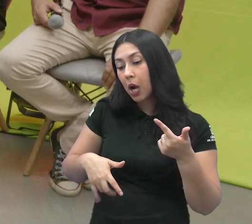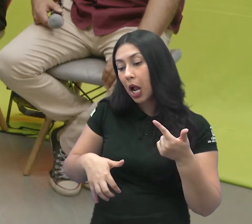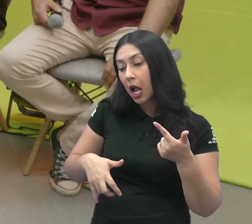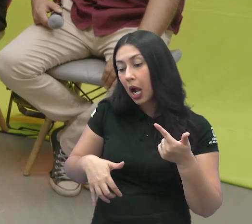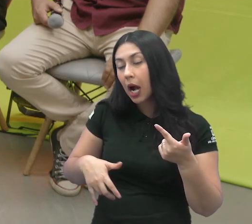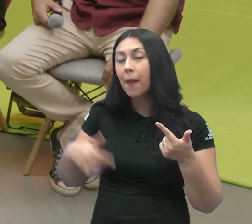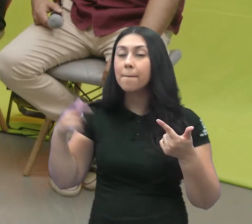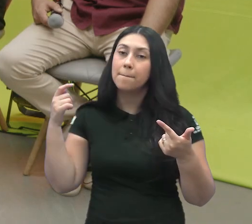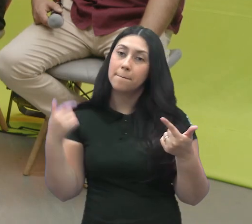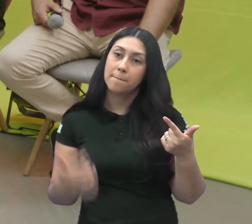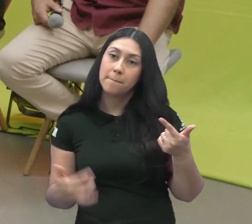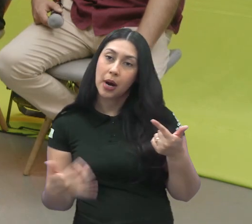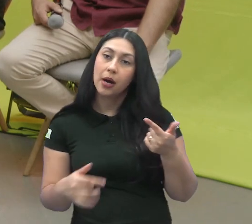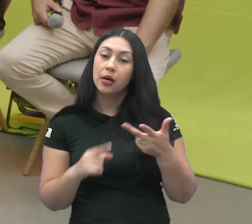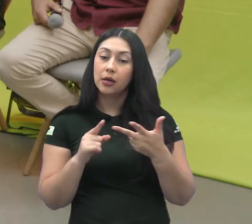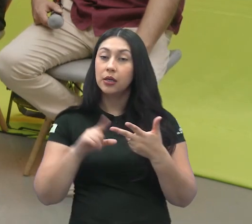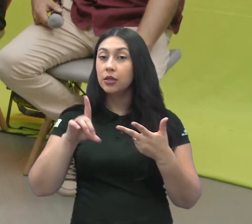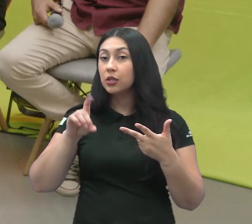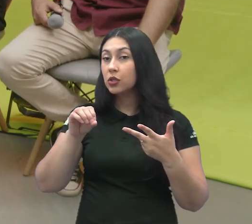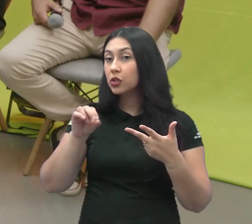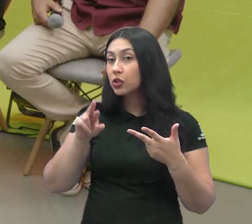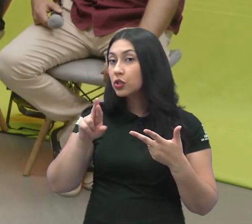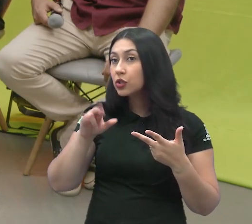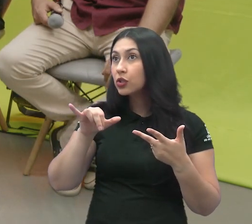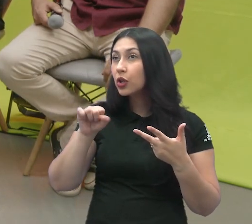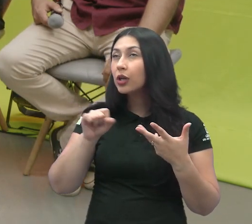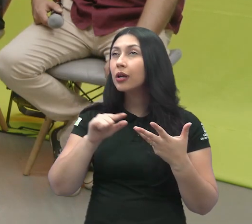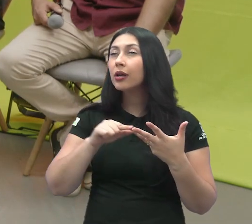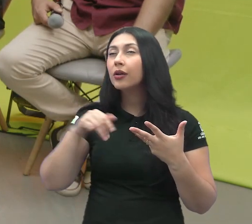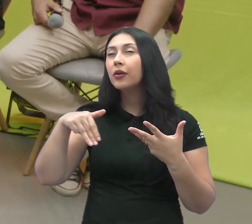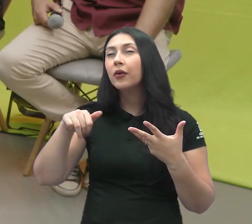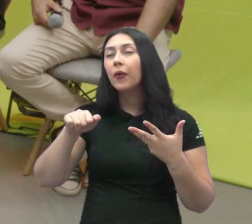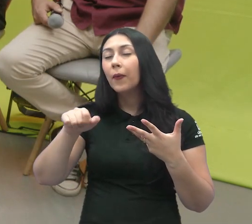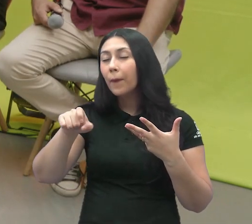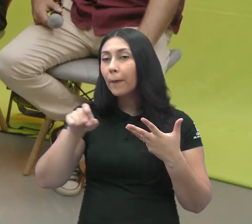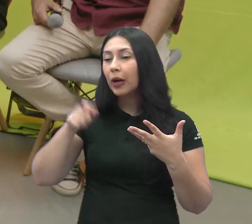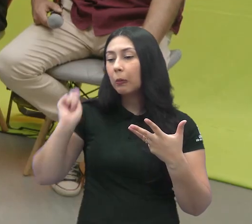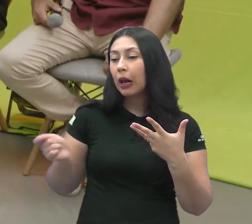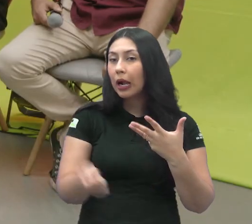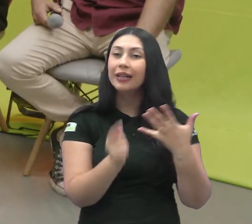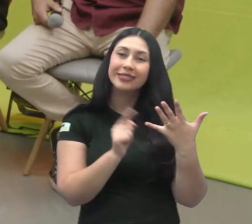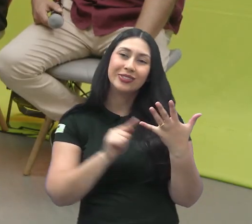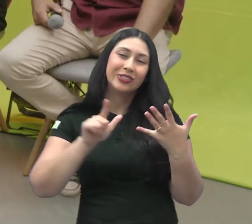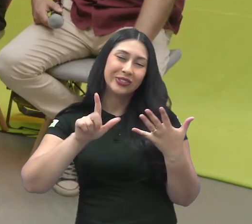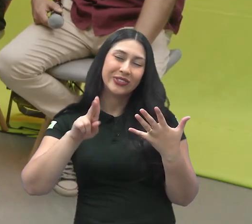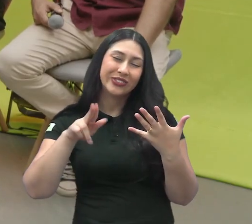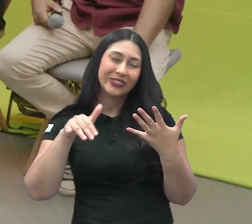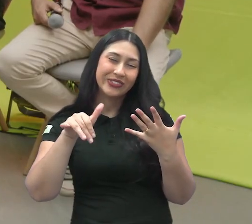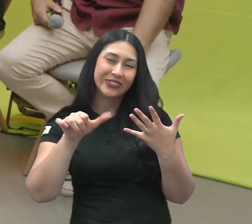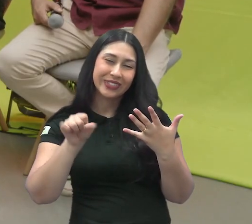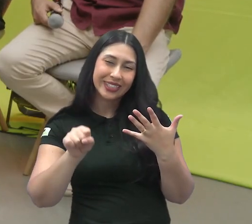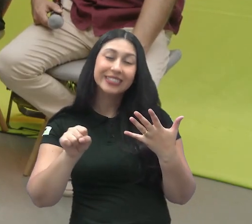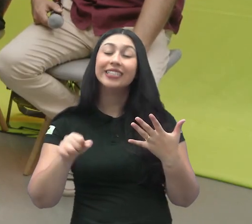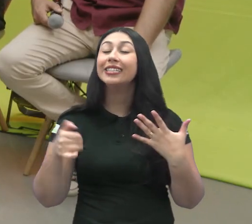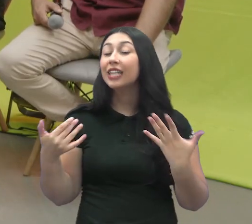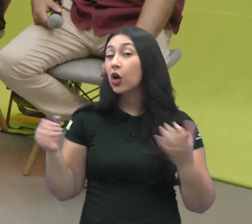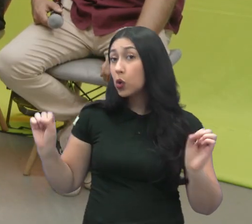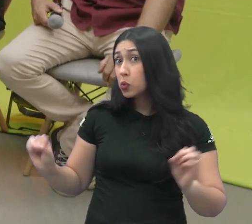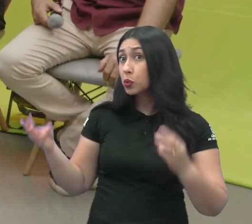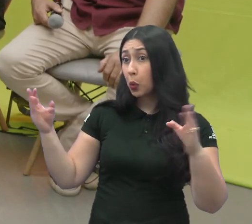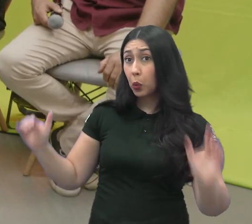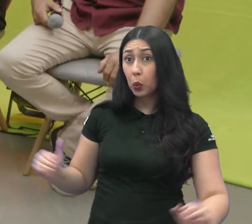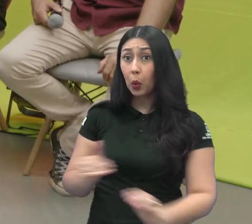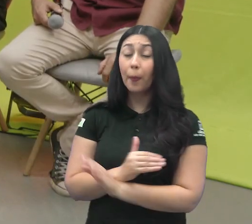e o baixo elétrico, tem a Doris Mendes no sopro e o Marcos Mello na bateria, além do Lucas Andrade. E a gente tem um show bem